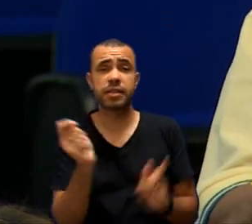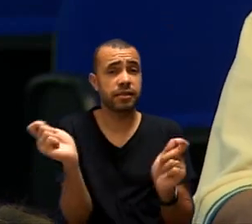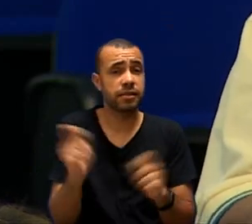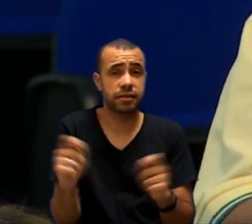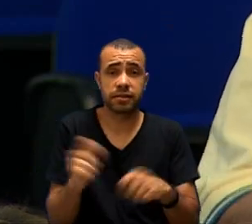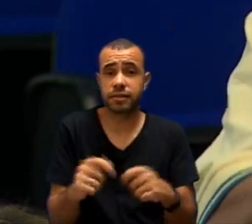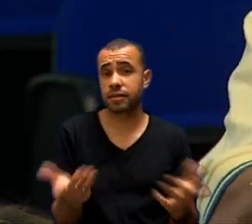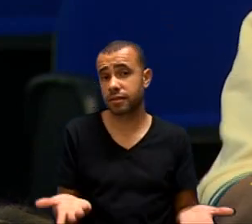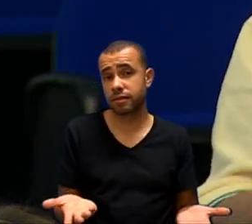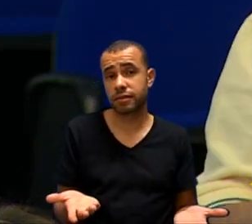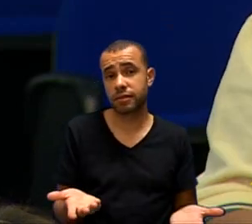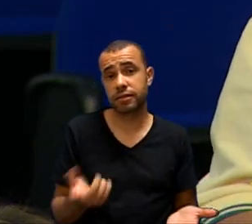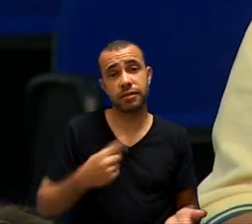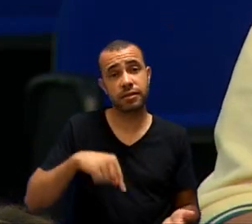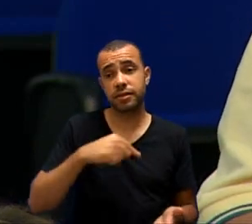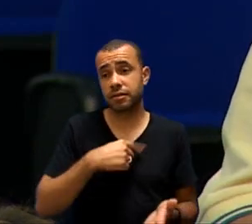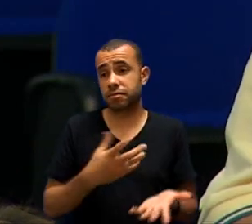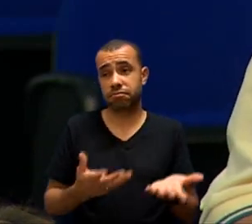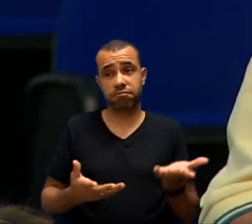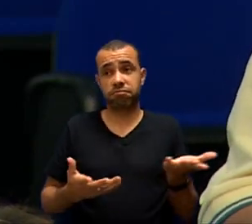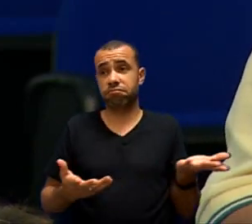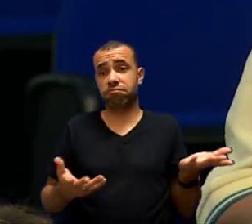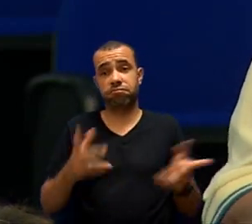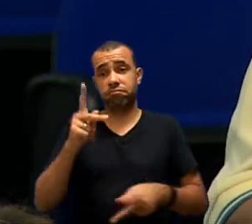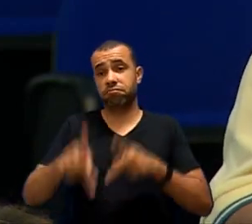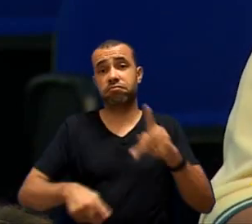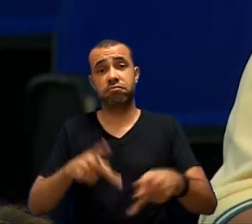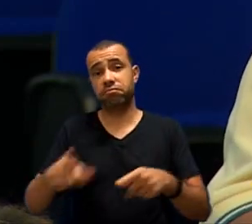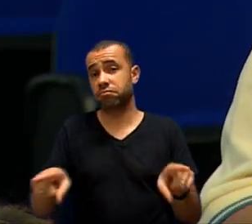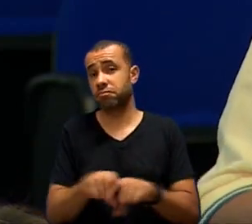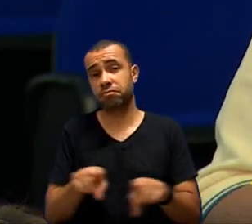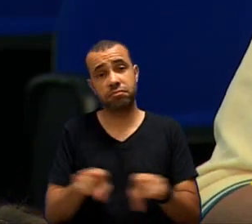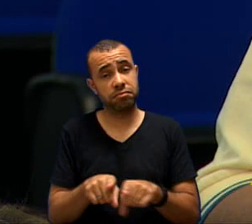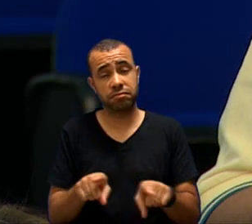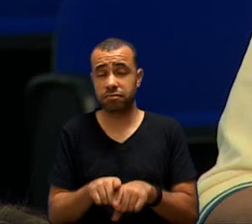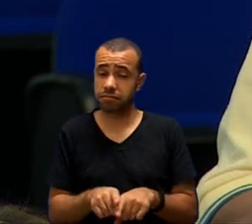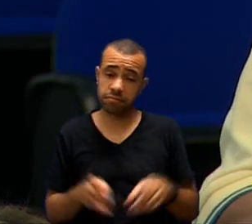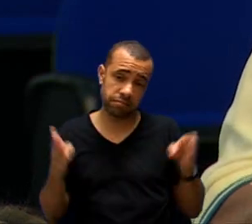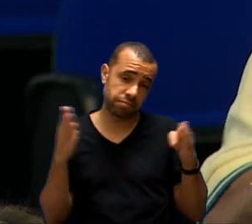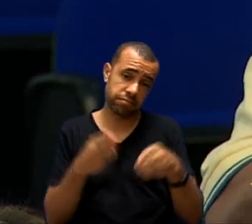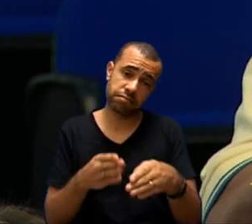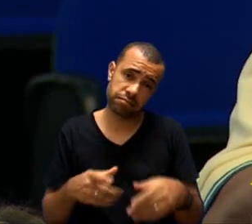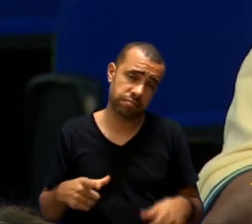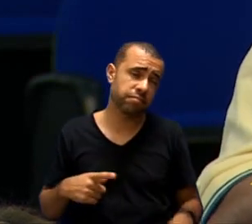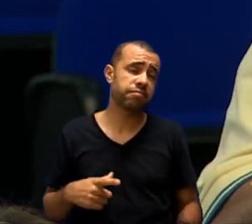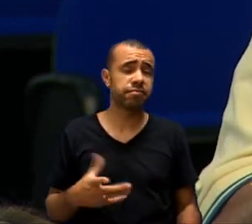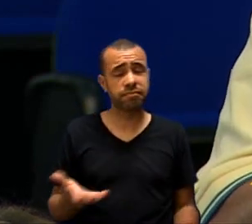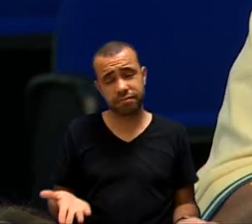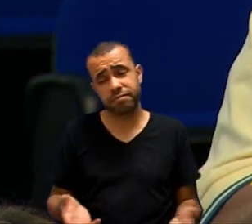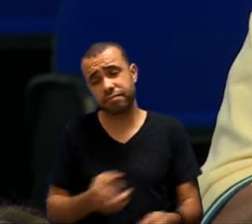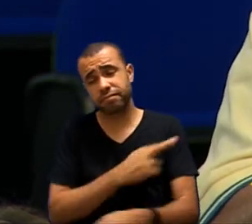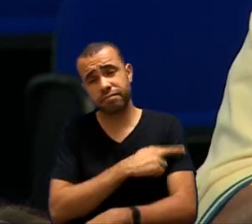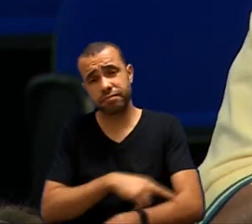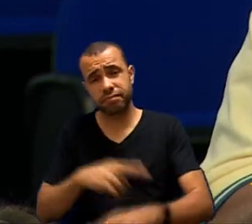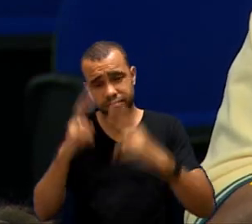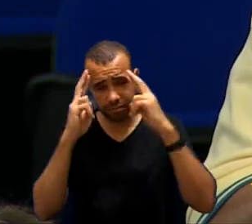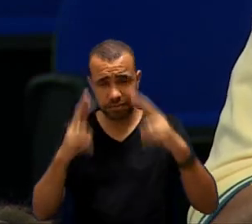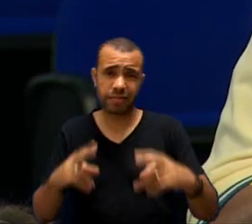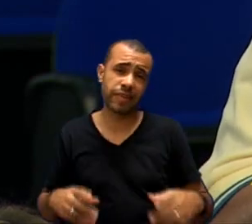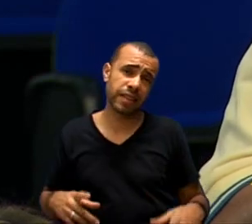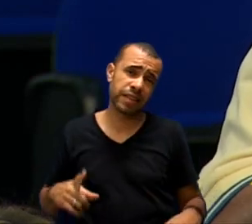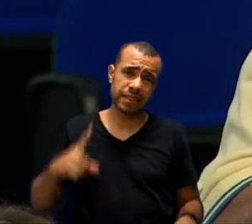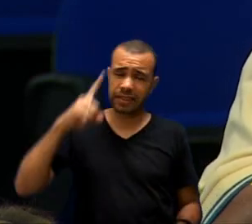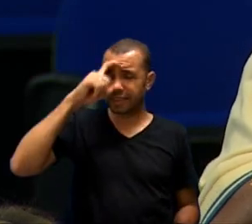poderemos fugir disso também na área pública. Essa tem que ser enfrentada. O respeito é duro. Ninguém... É uma